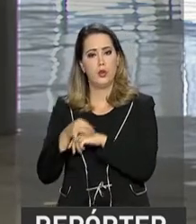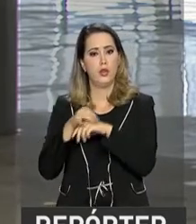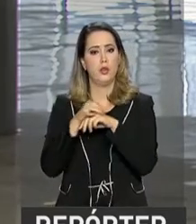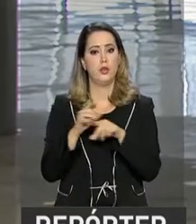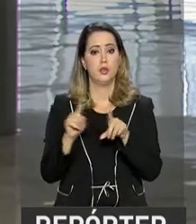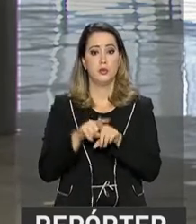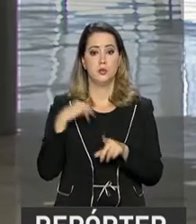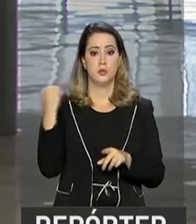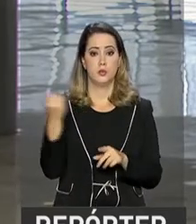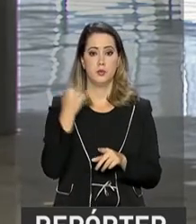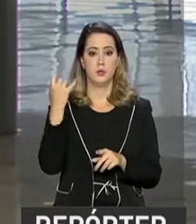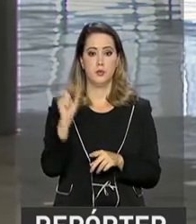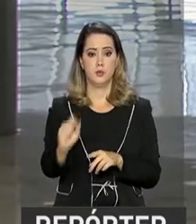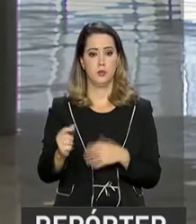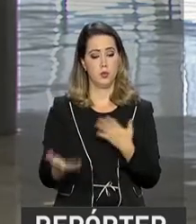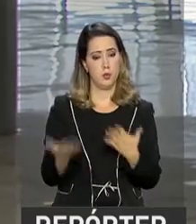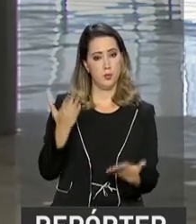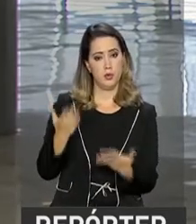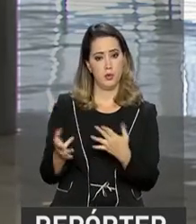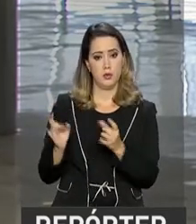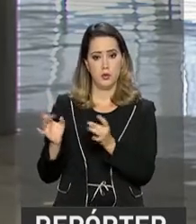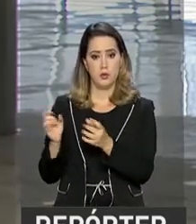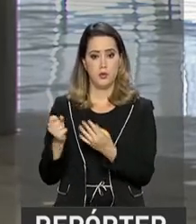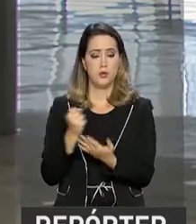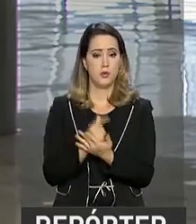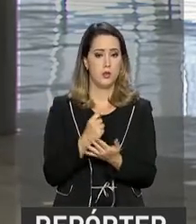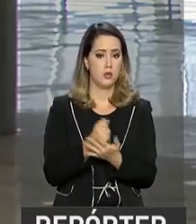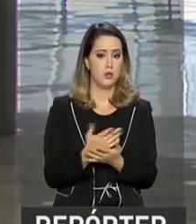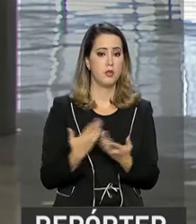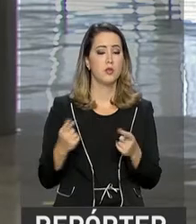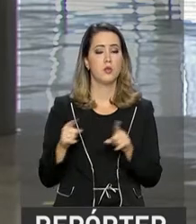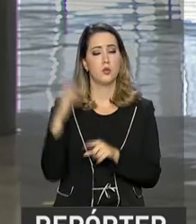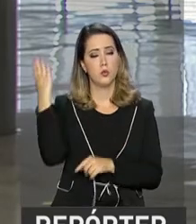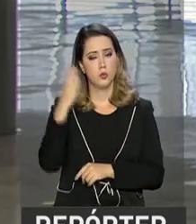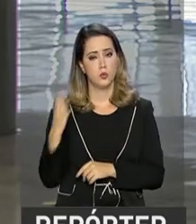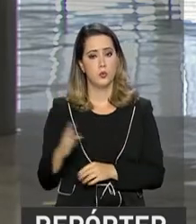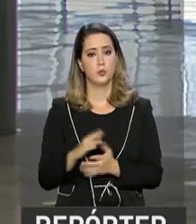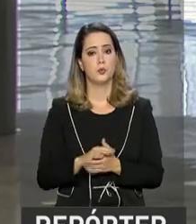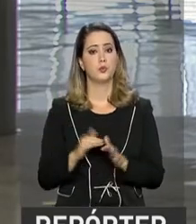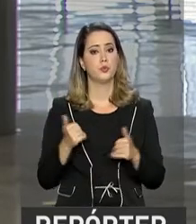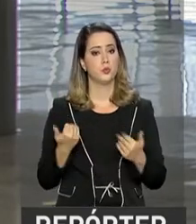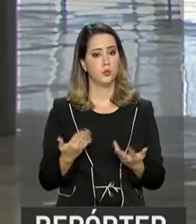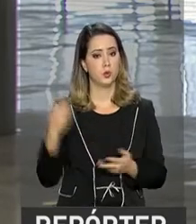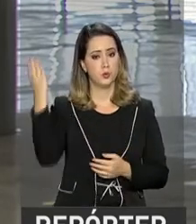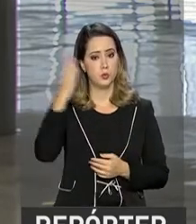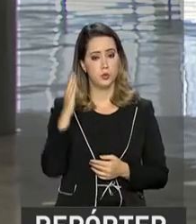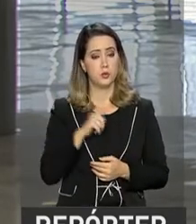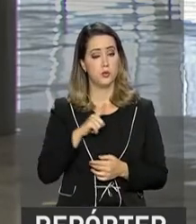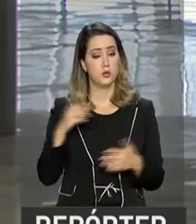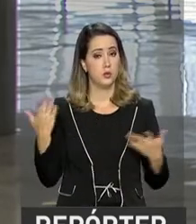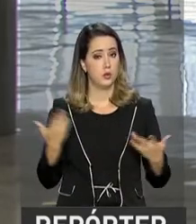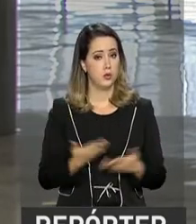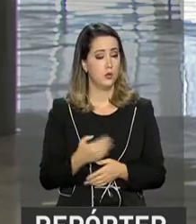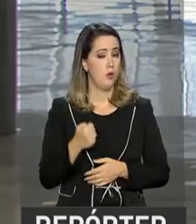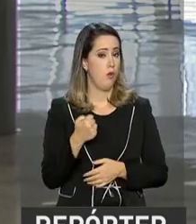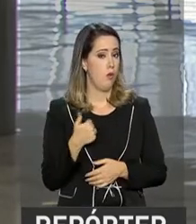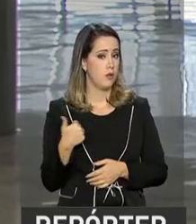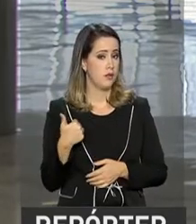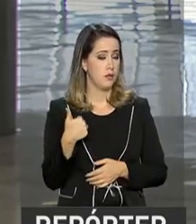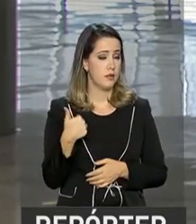peso considerável na balança comercial nas exportações brasileiras o brasil possui atualmente quase